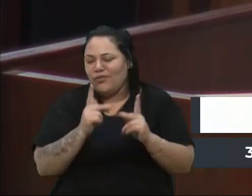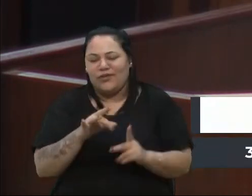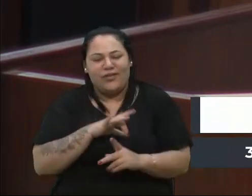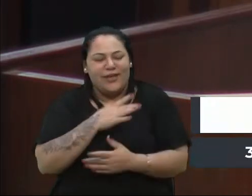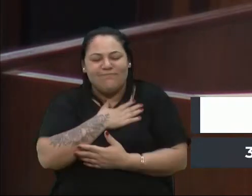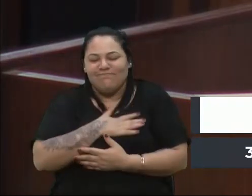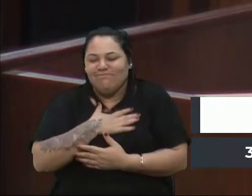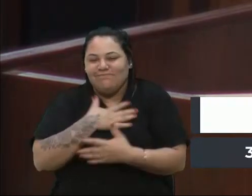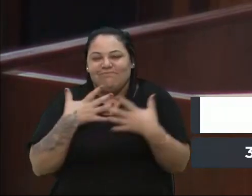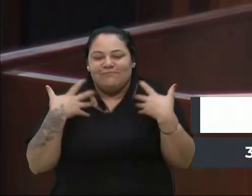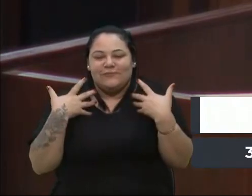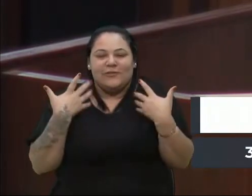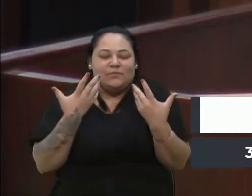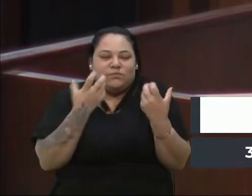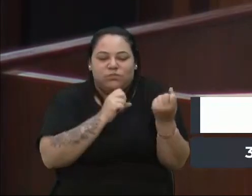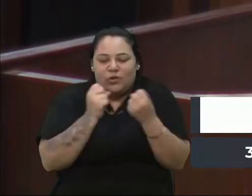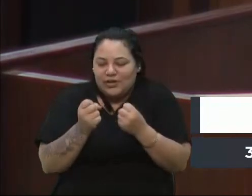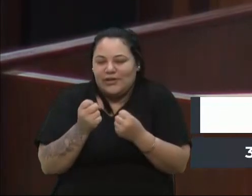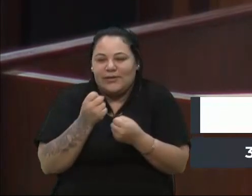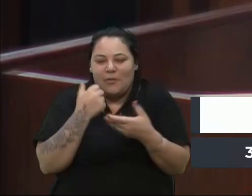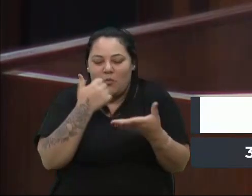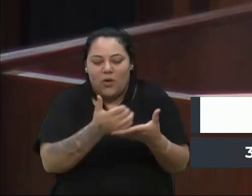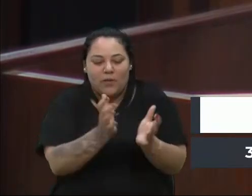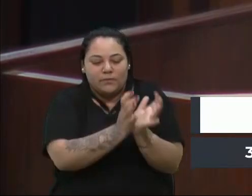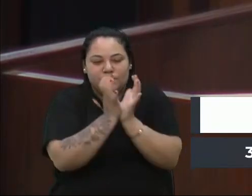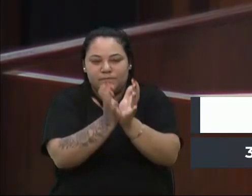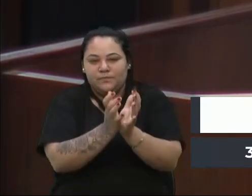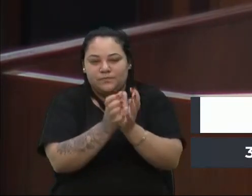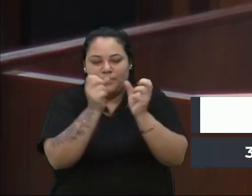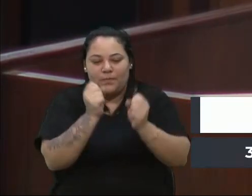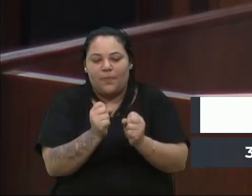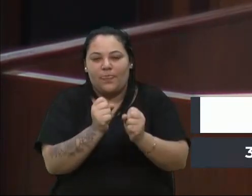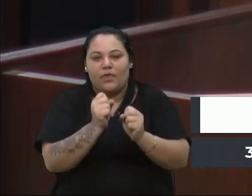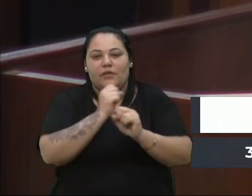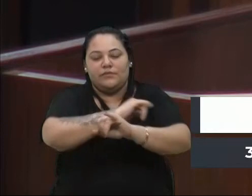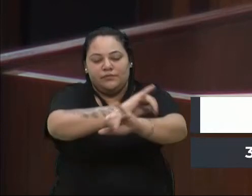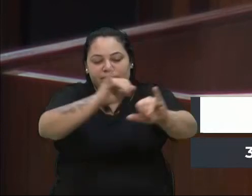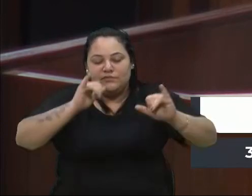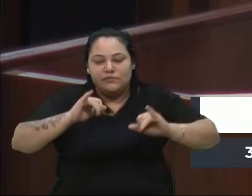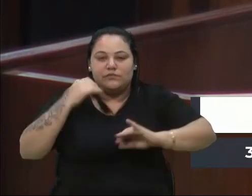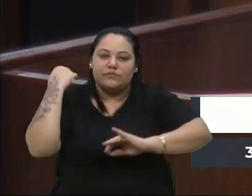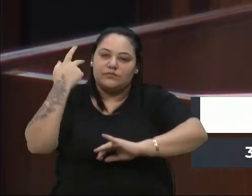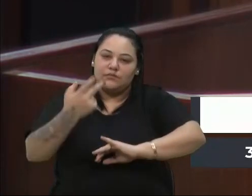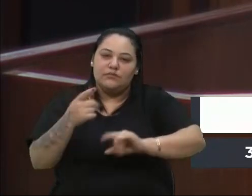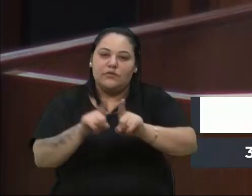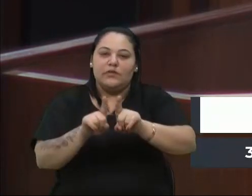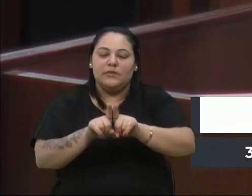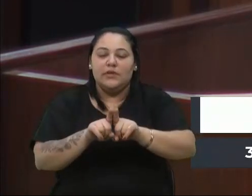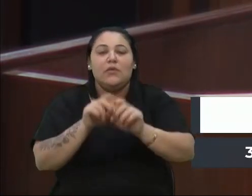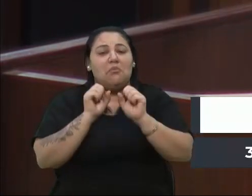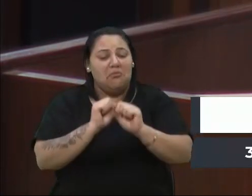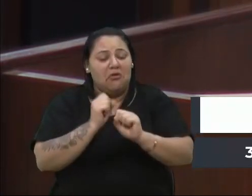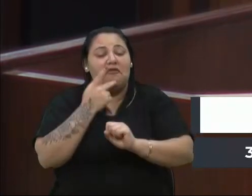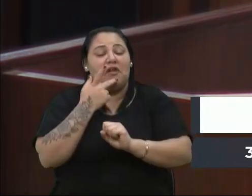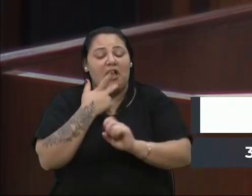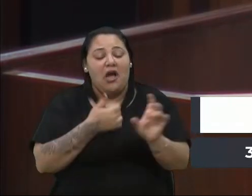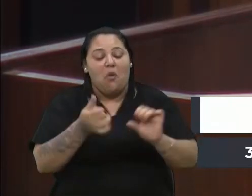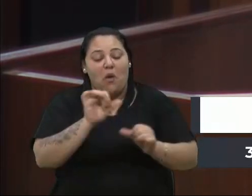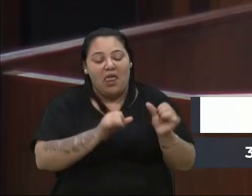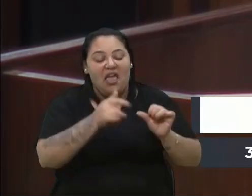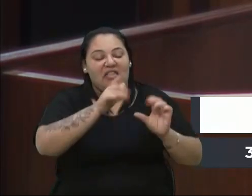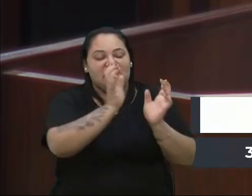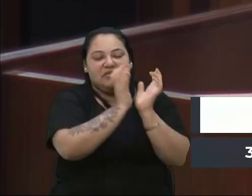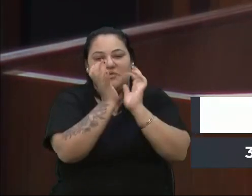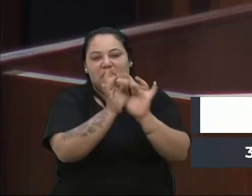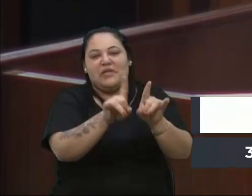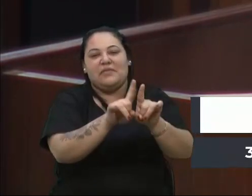que ajuda a perpetuar a história do coro. Posso afirmar que a qualidade dessa equipe é